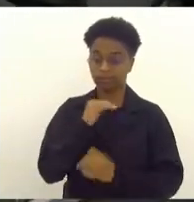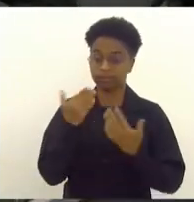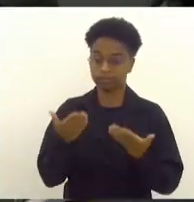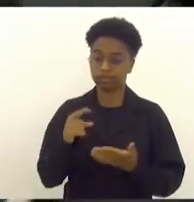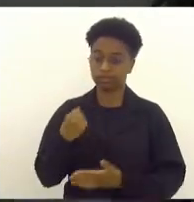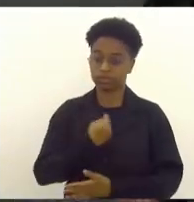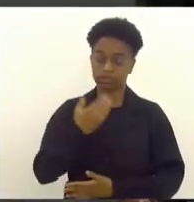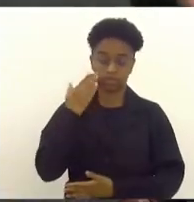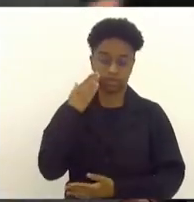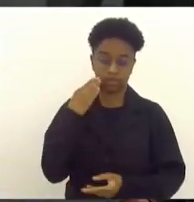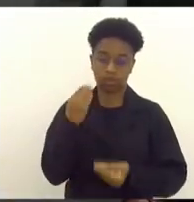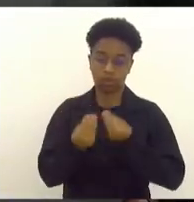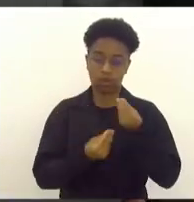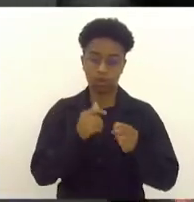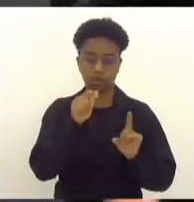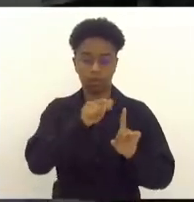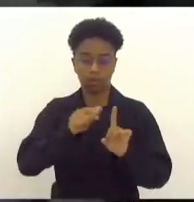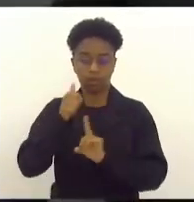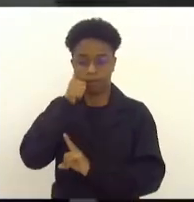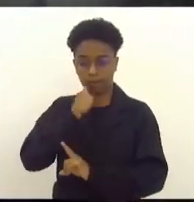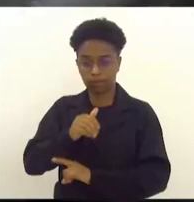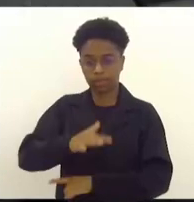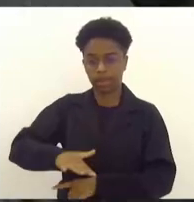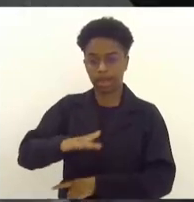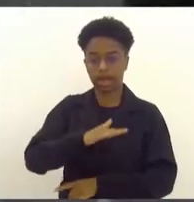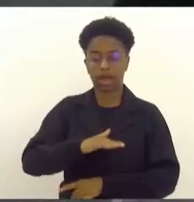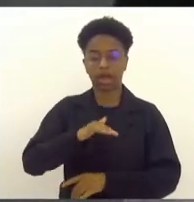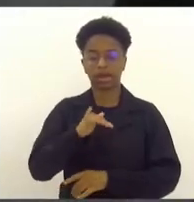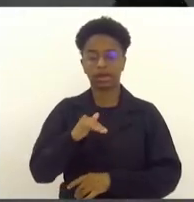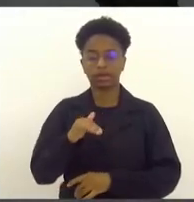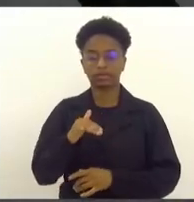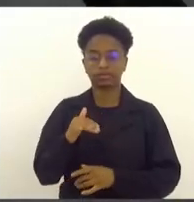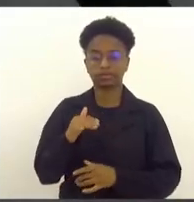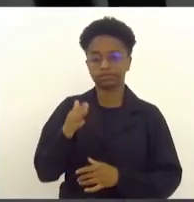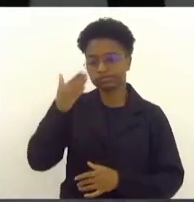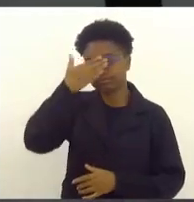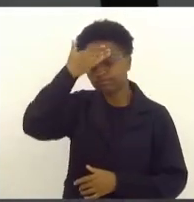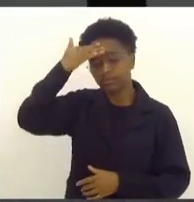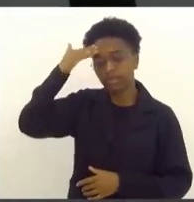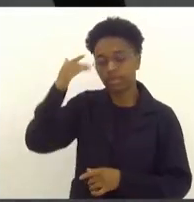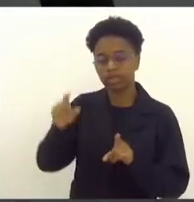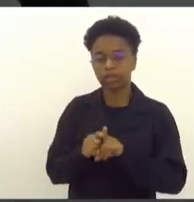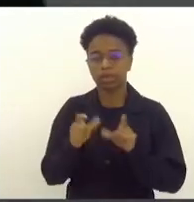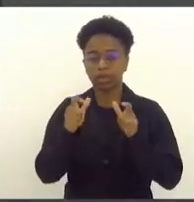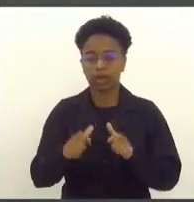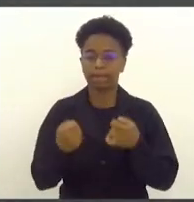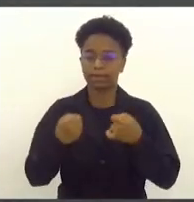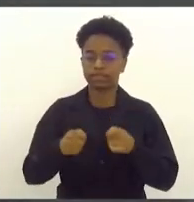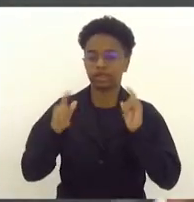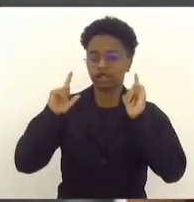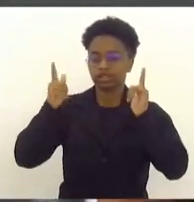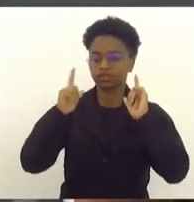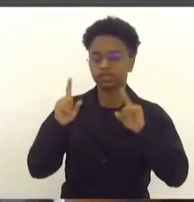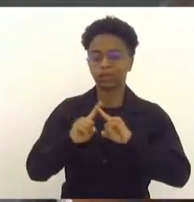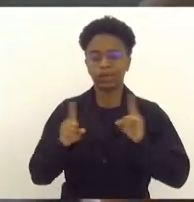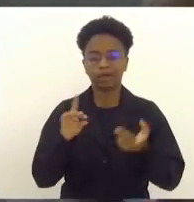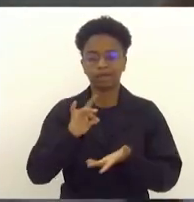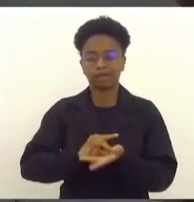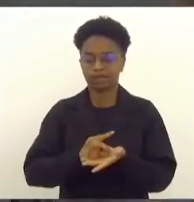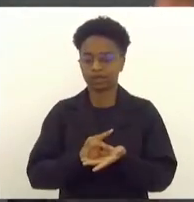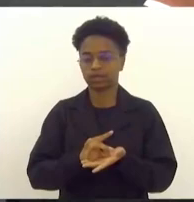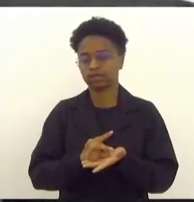quanto que essas mulheres no ambiente de lazer no ambiente é que deveria ser de diversão estão aí